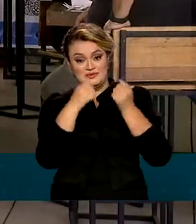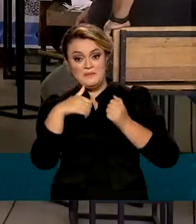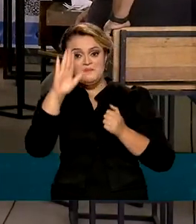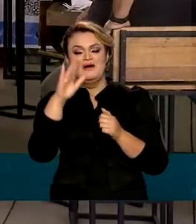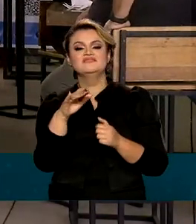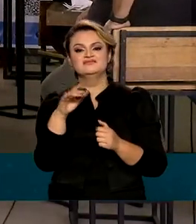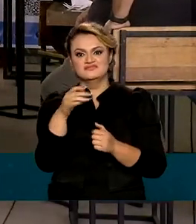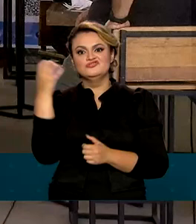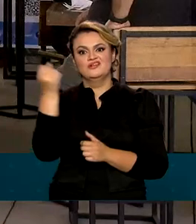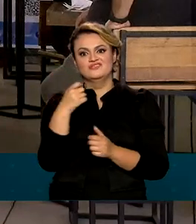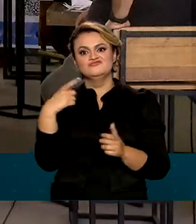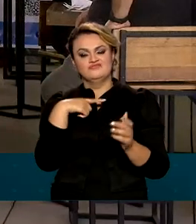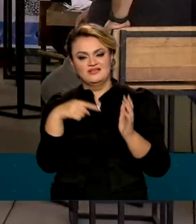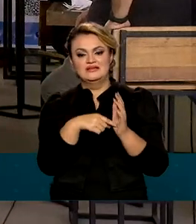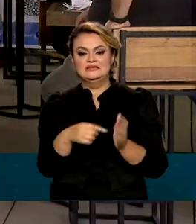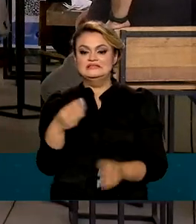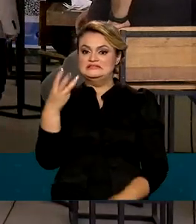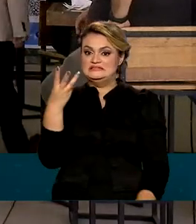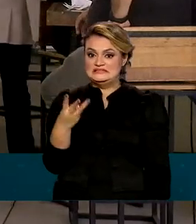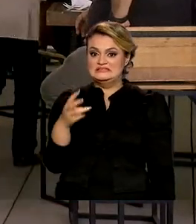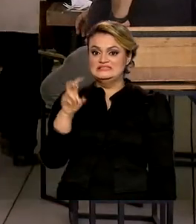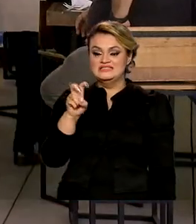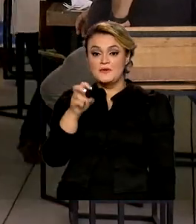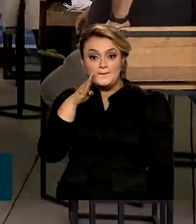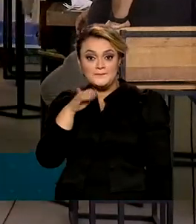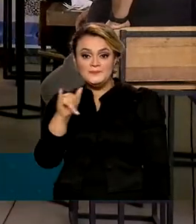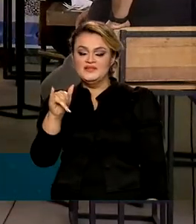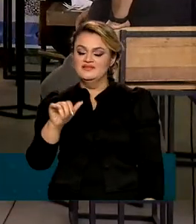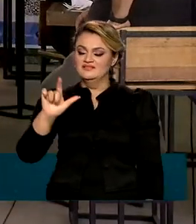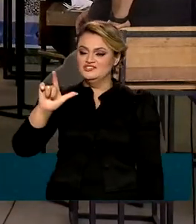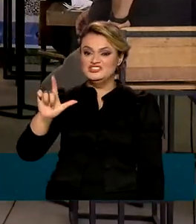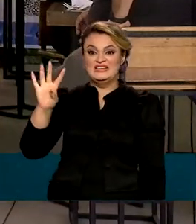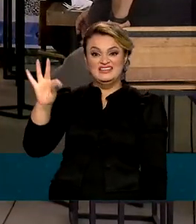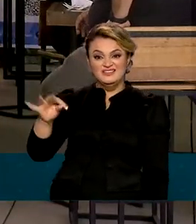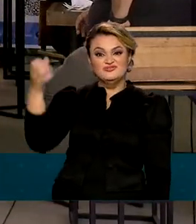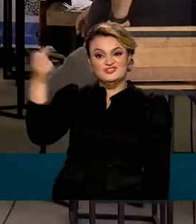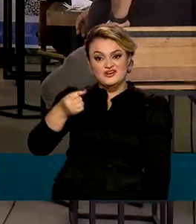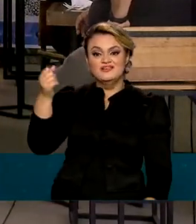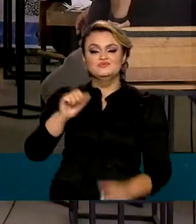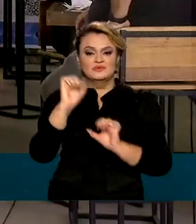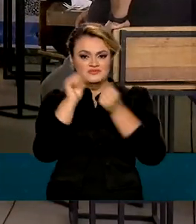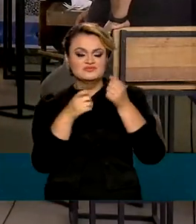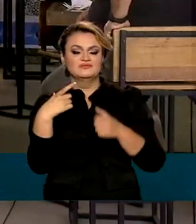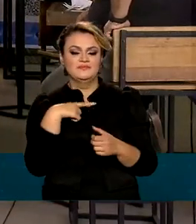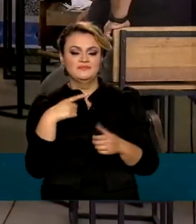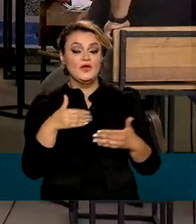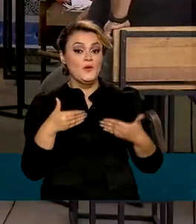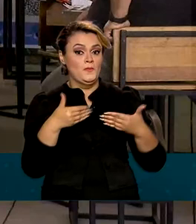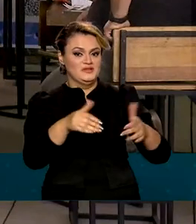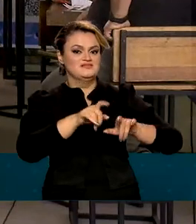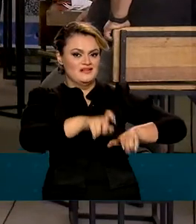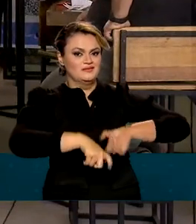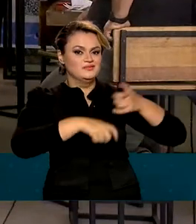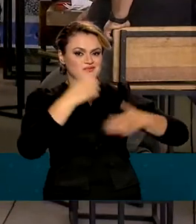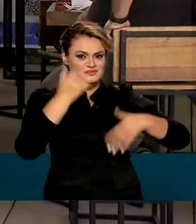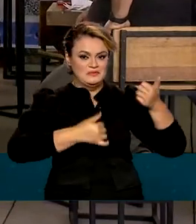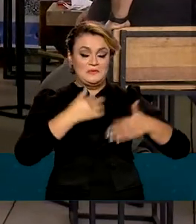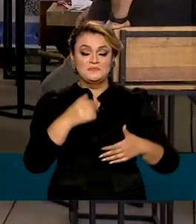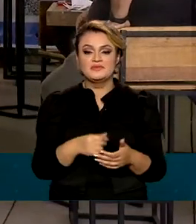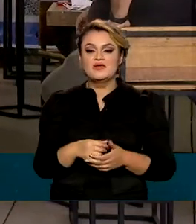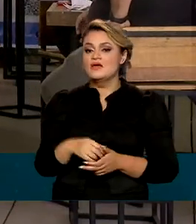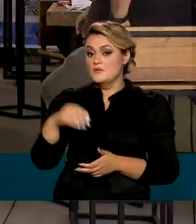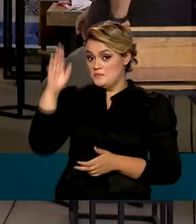mais de 35 bilhões de litros por ano, segundo o Ministério da Agricultura, Pecuária e Abastecimento. O